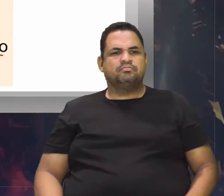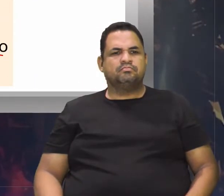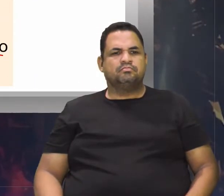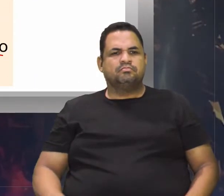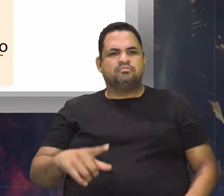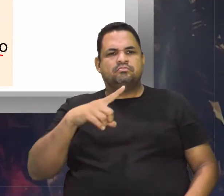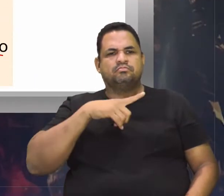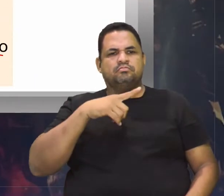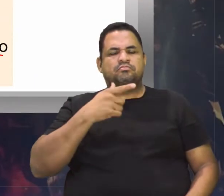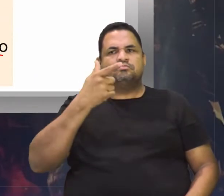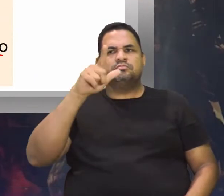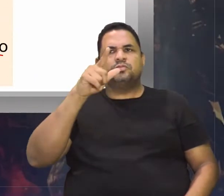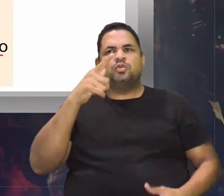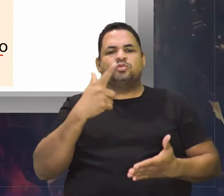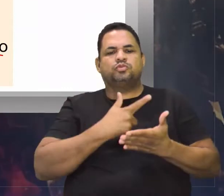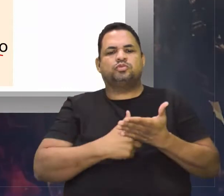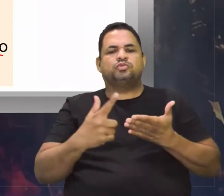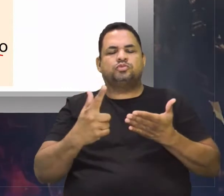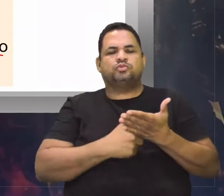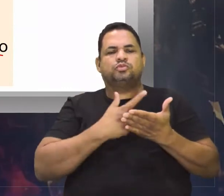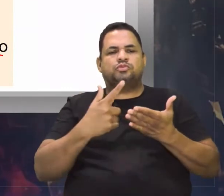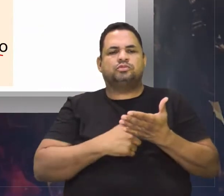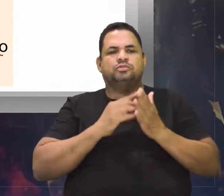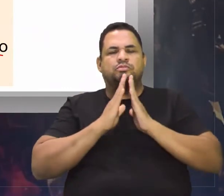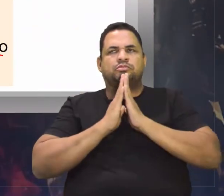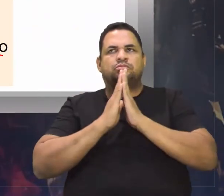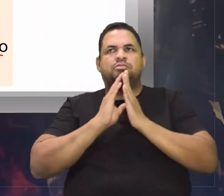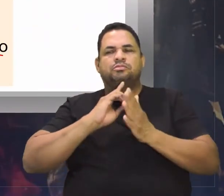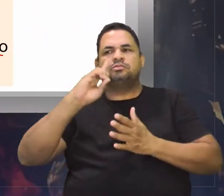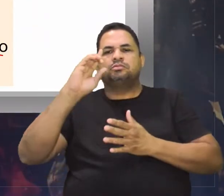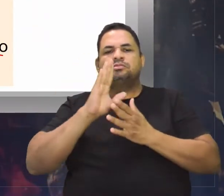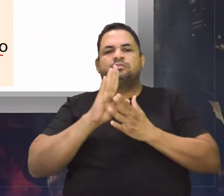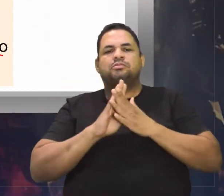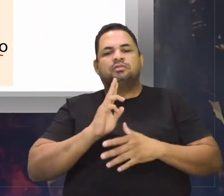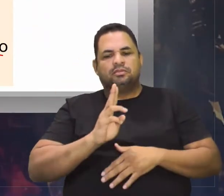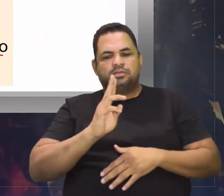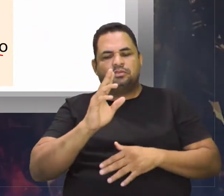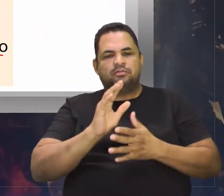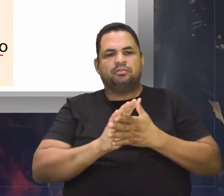Existem outros livros sagrados que também vão ser seguidos pelo Islã.